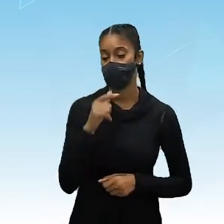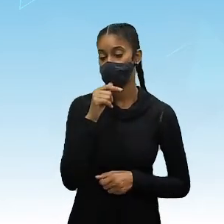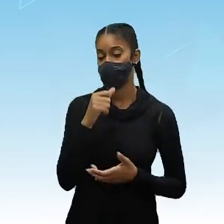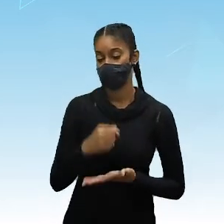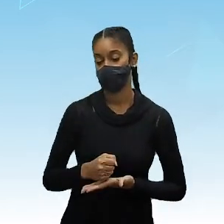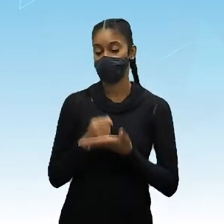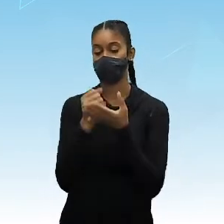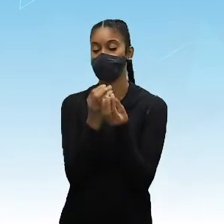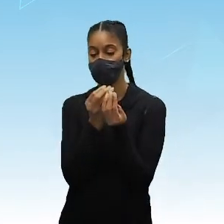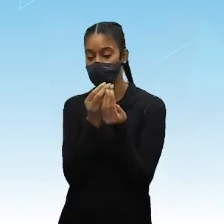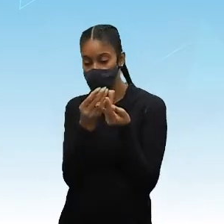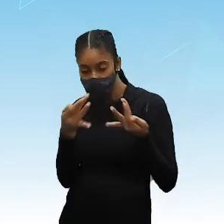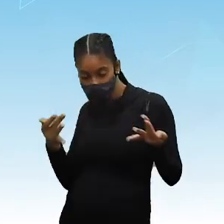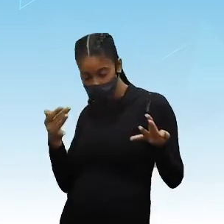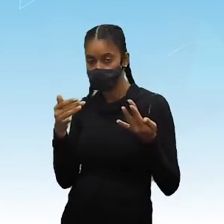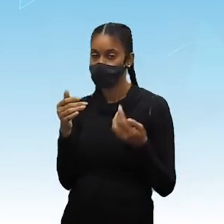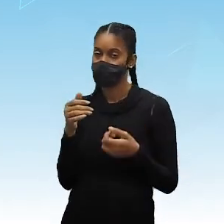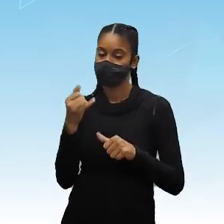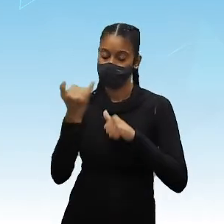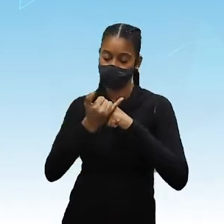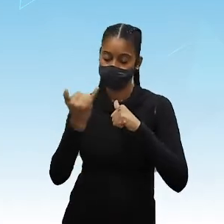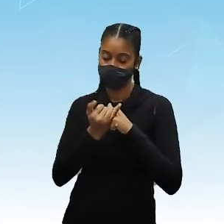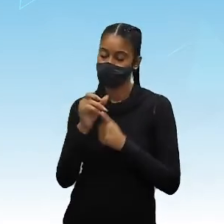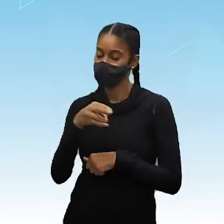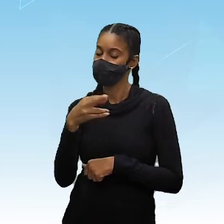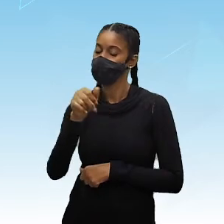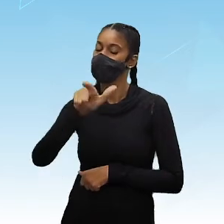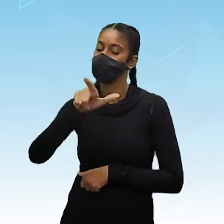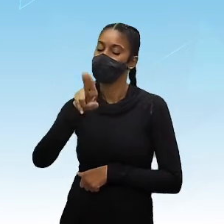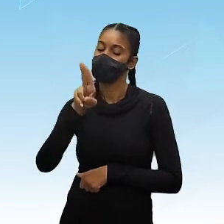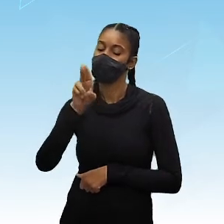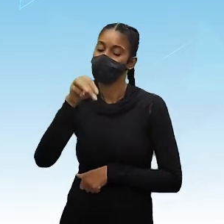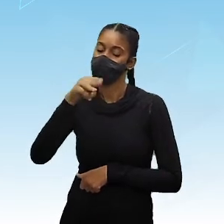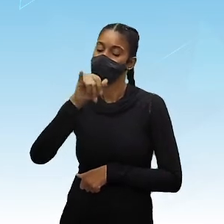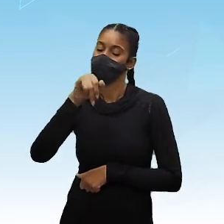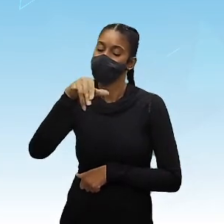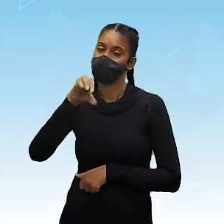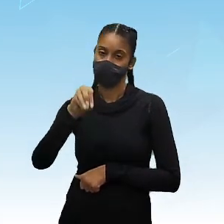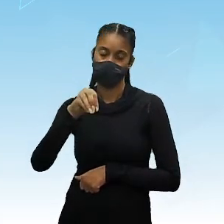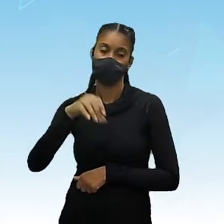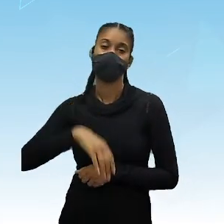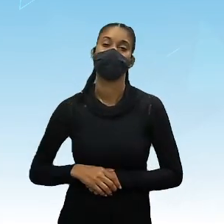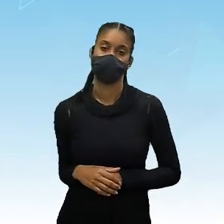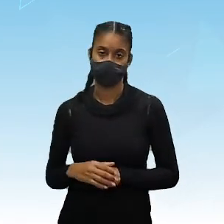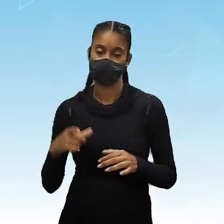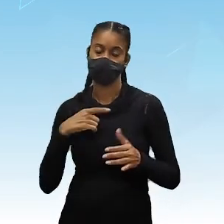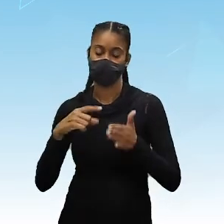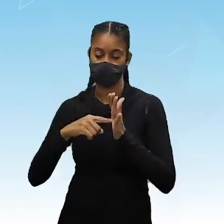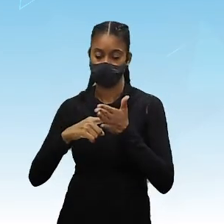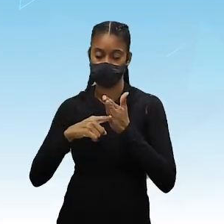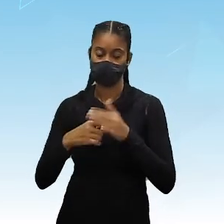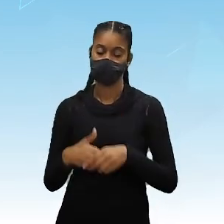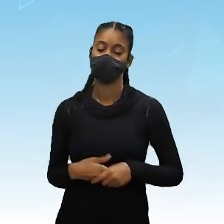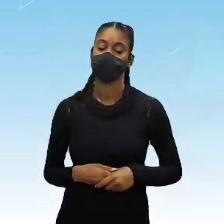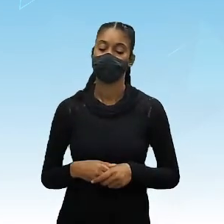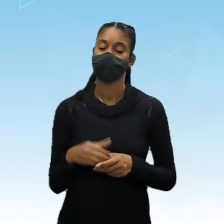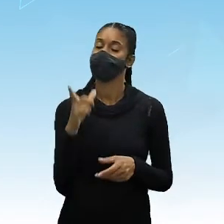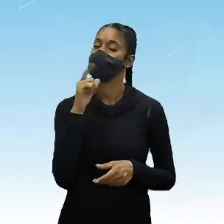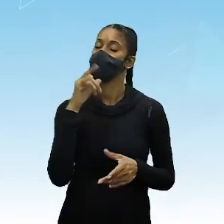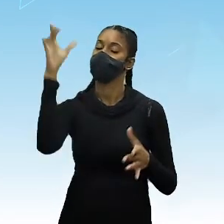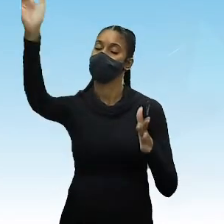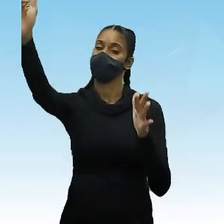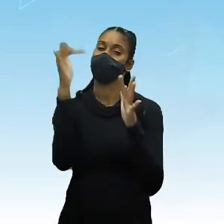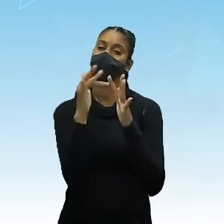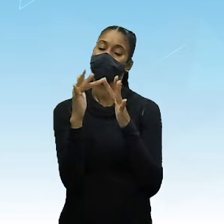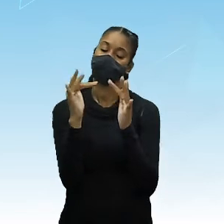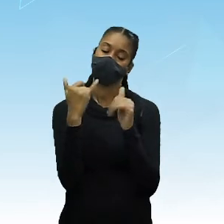a corroer o aço ou o alumínio usado no motor, para construir o motor. Água em contato com metal